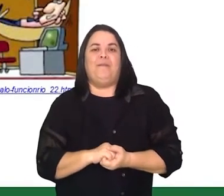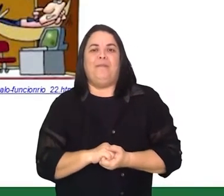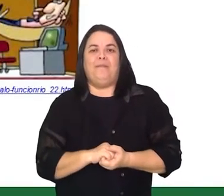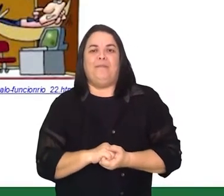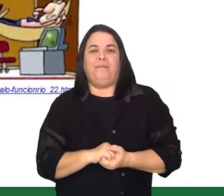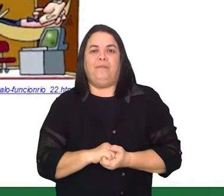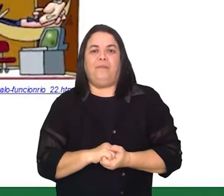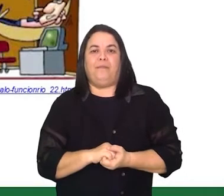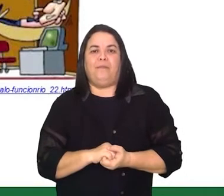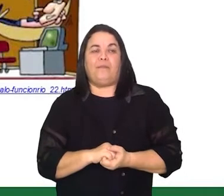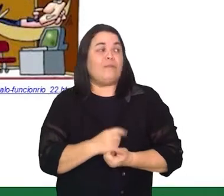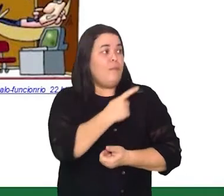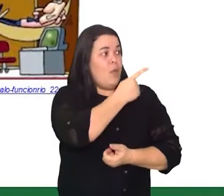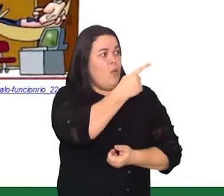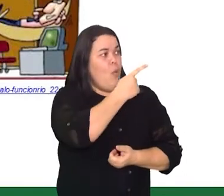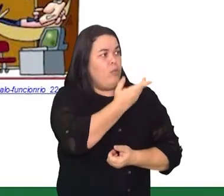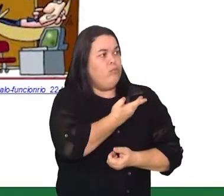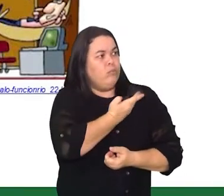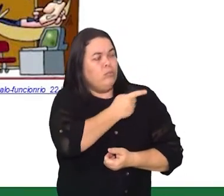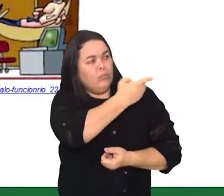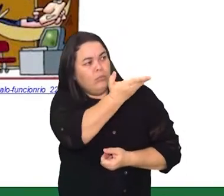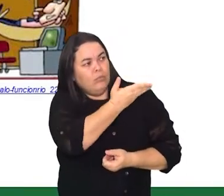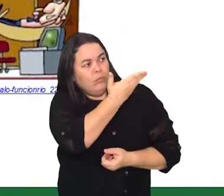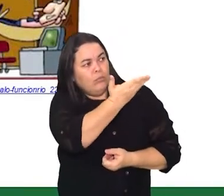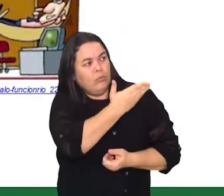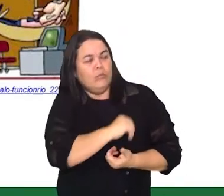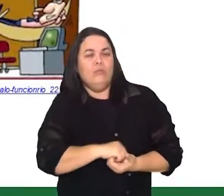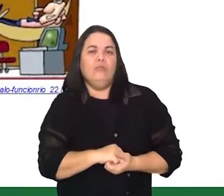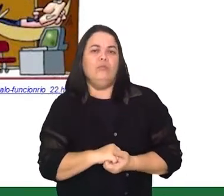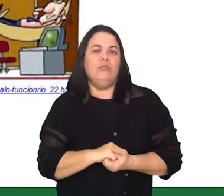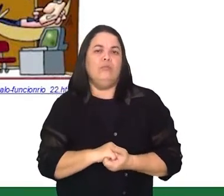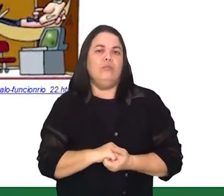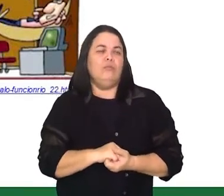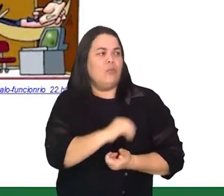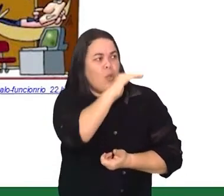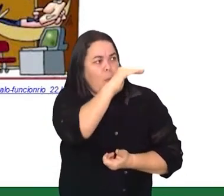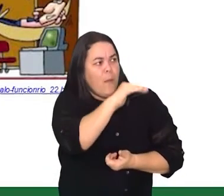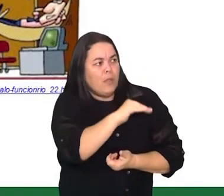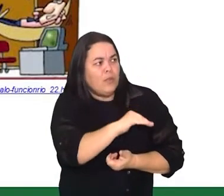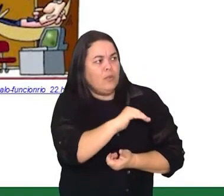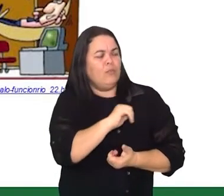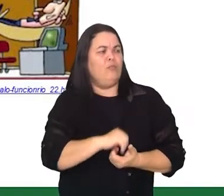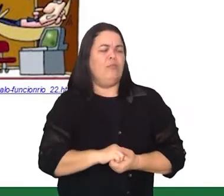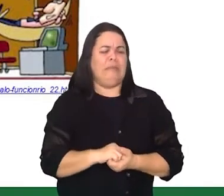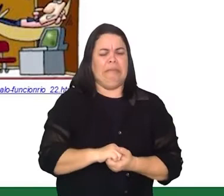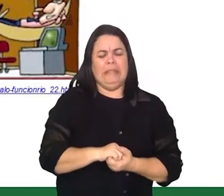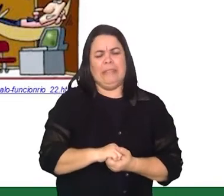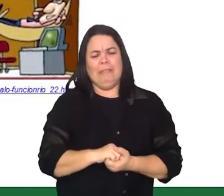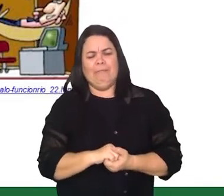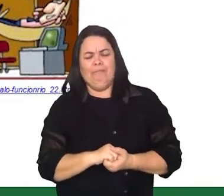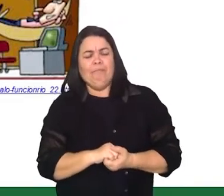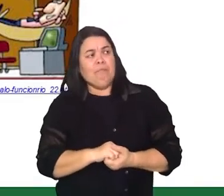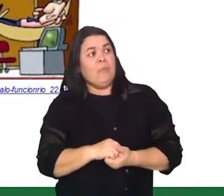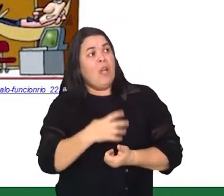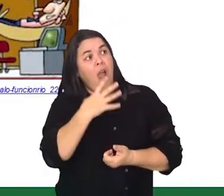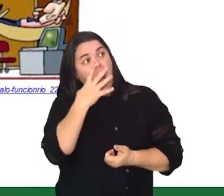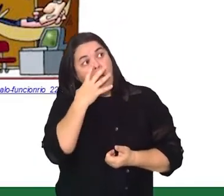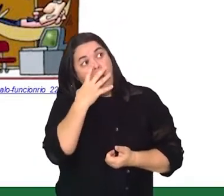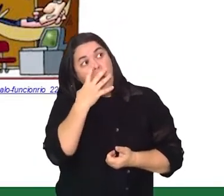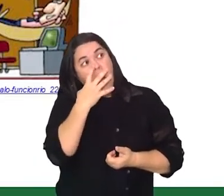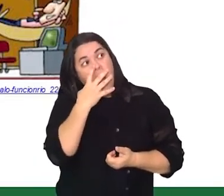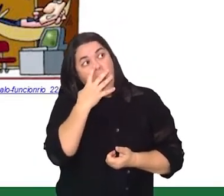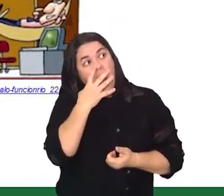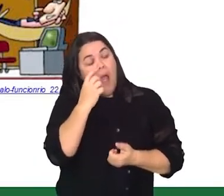E esse outro amigo aqui de trabalho, o colega de trabalho, o Ruivinho, mais baixinho, ele fica muito admirado, ele chega assim a regalar